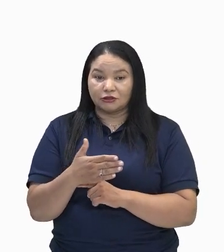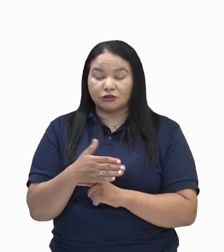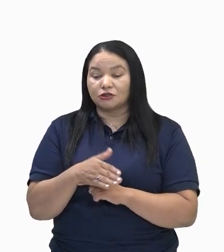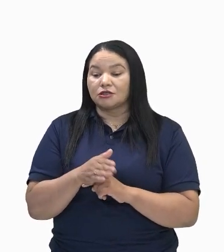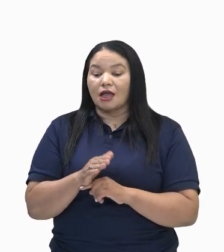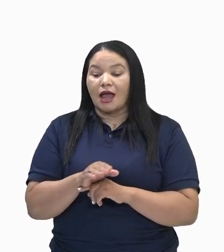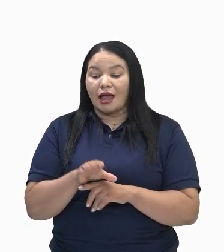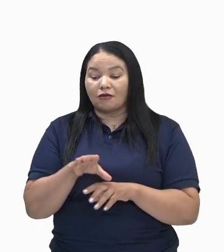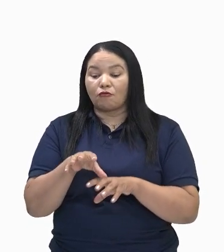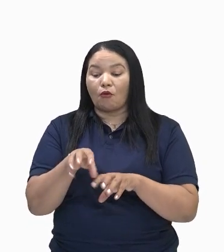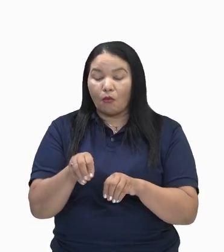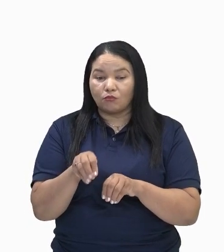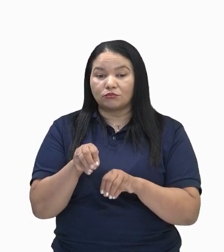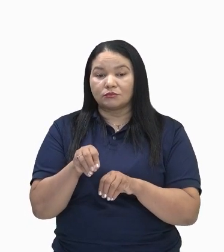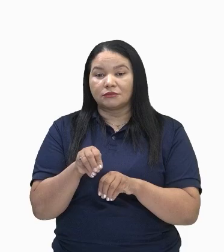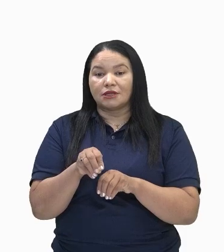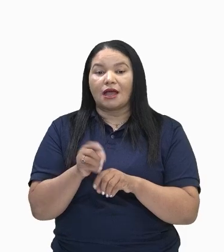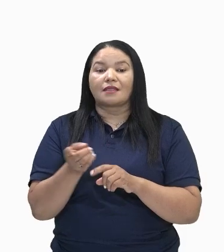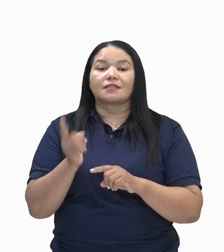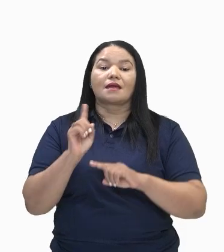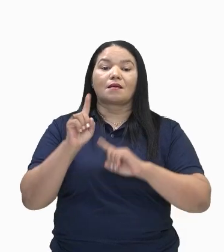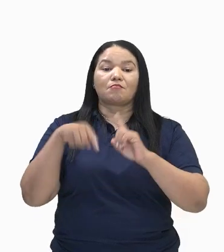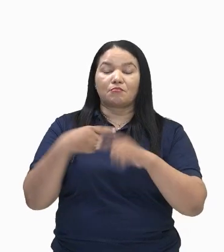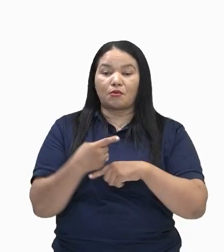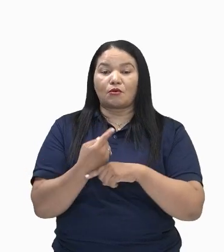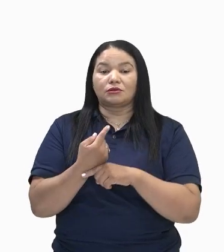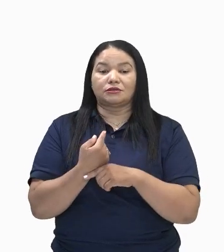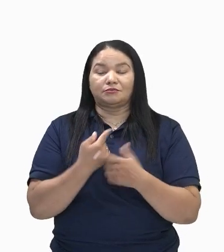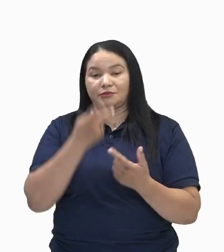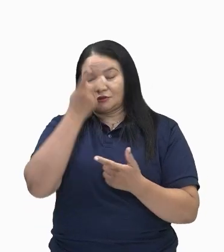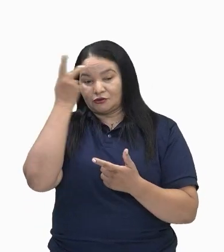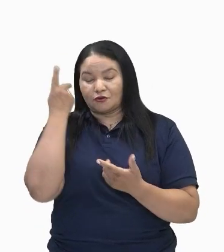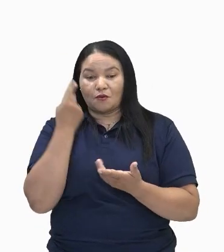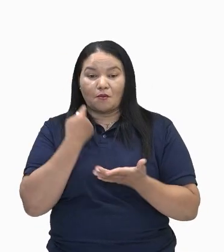do mesmo ser humano que inicialmente descartou